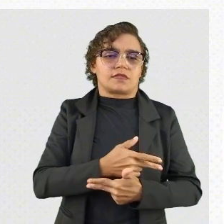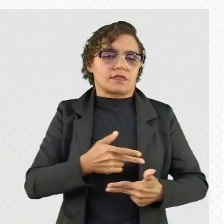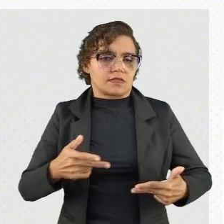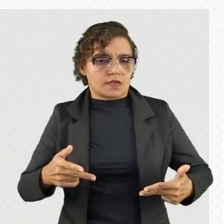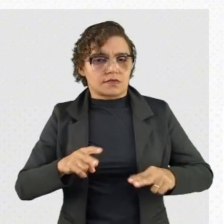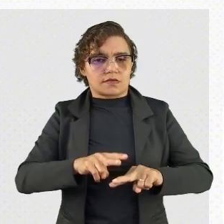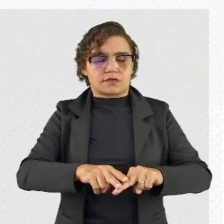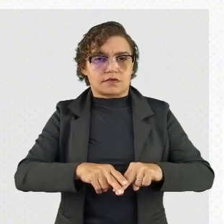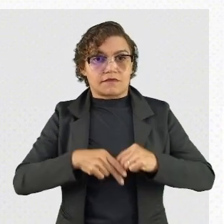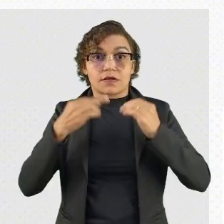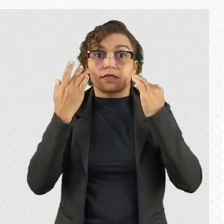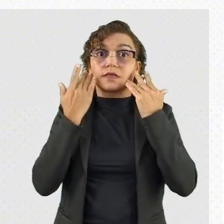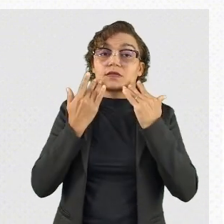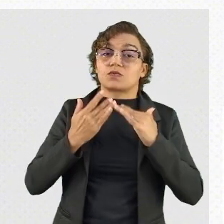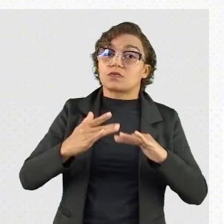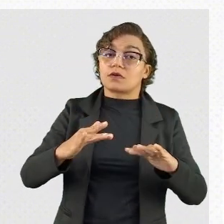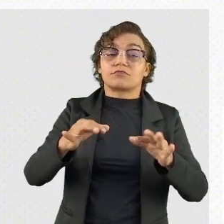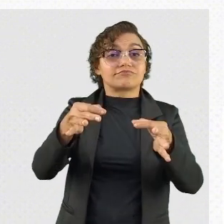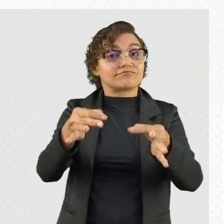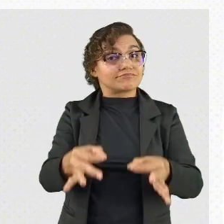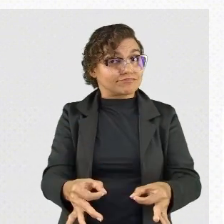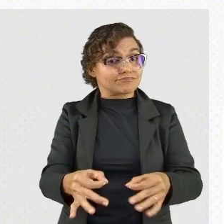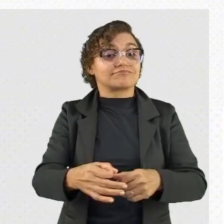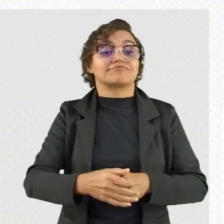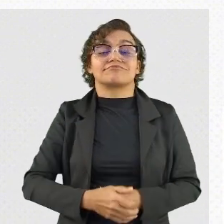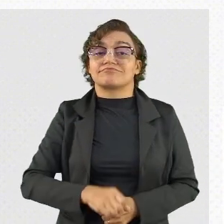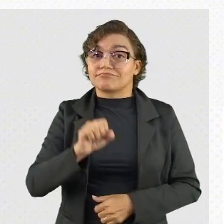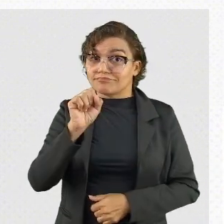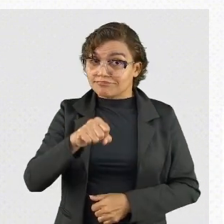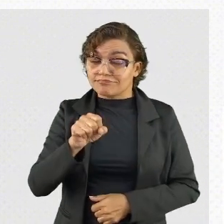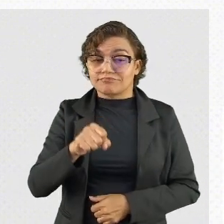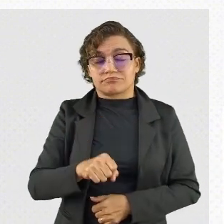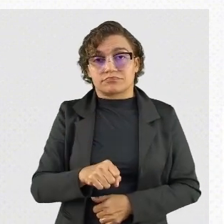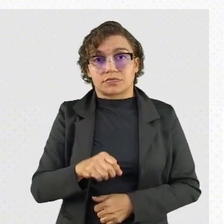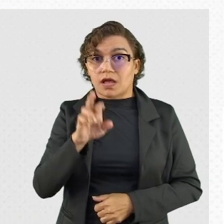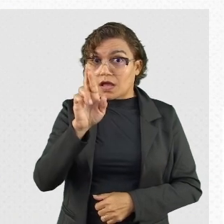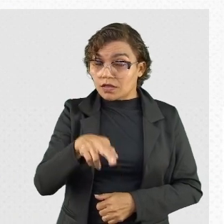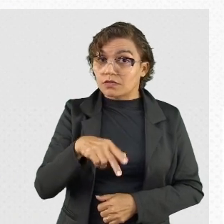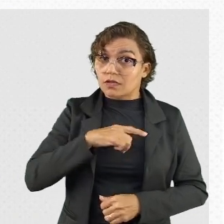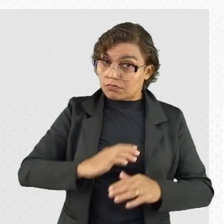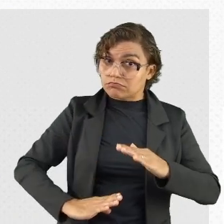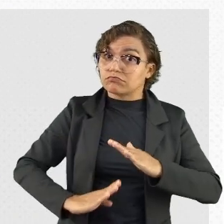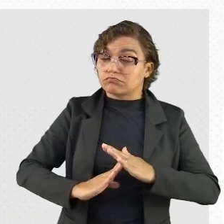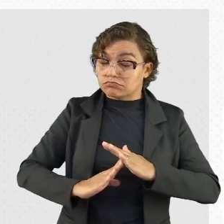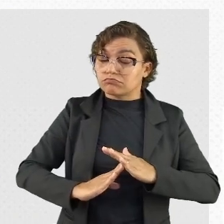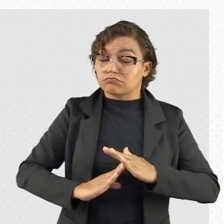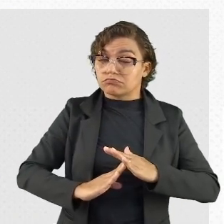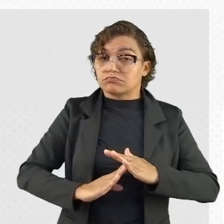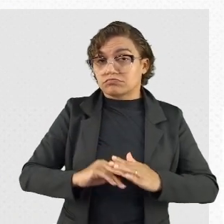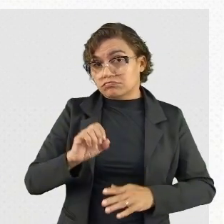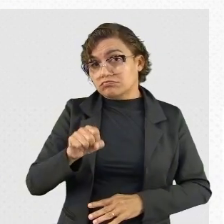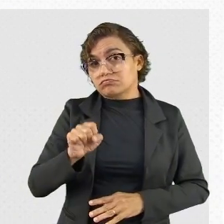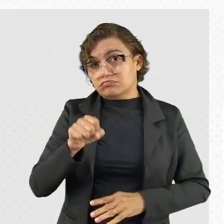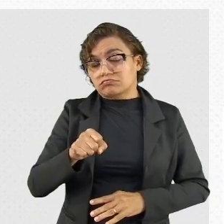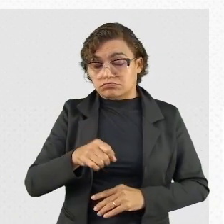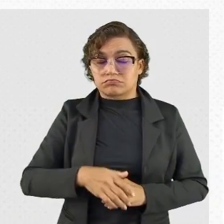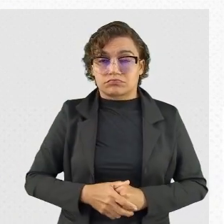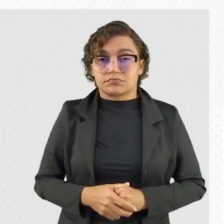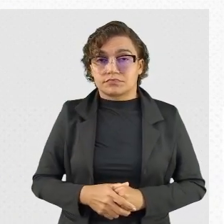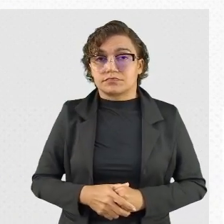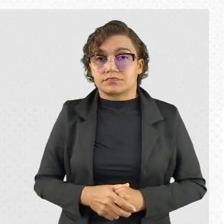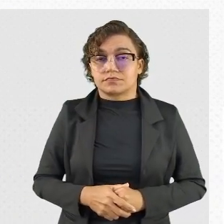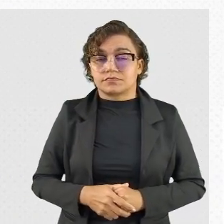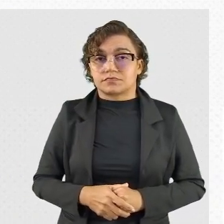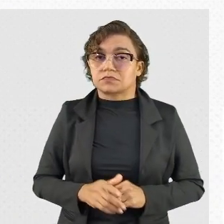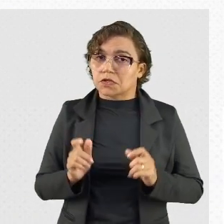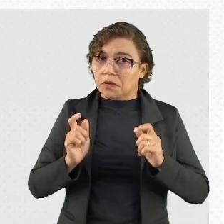por seus meios naturais. Exatamente isso, né? Ele diz, bom, a razão tem a sua limitação, né? Ela